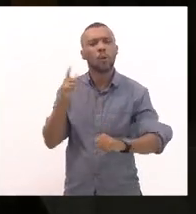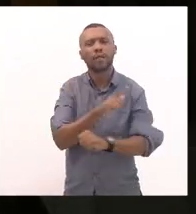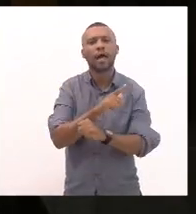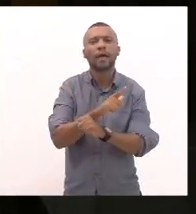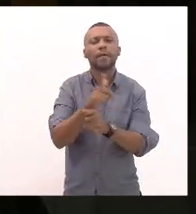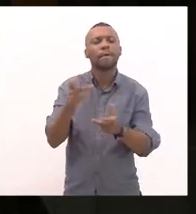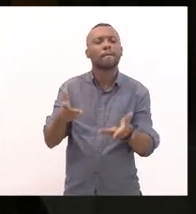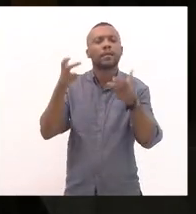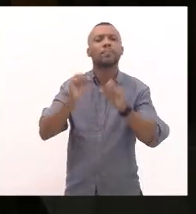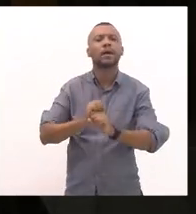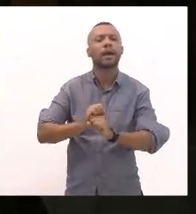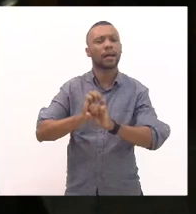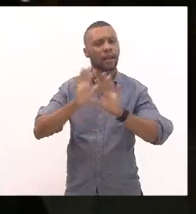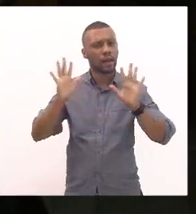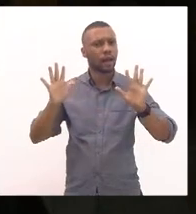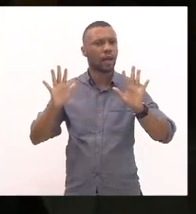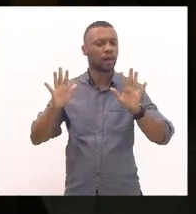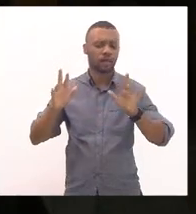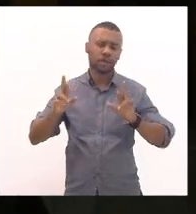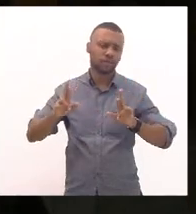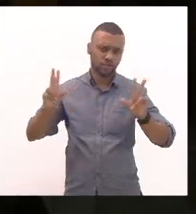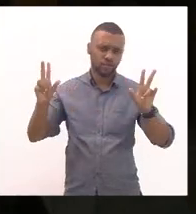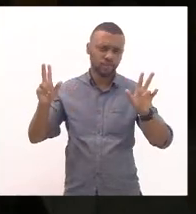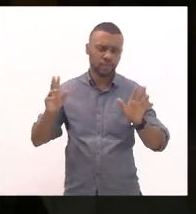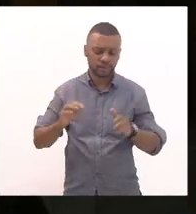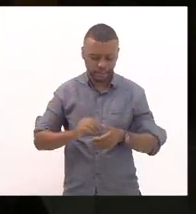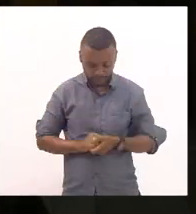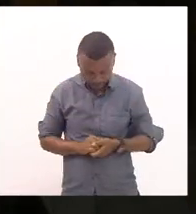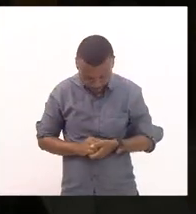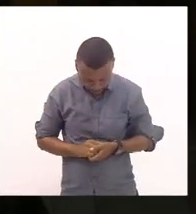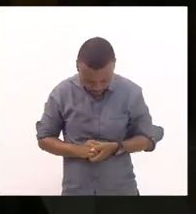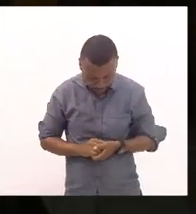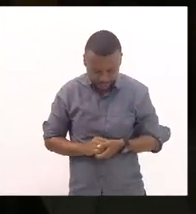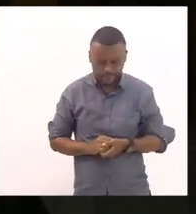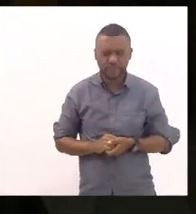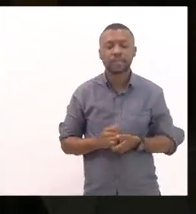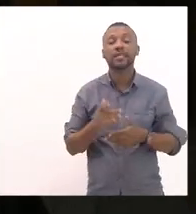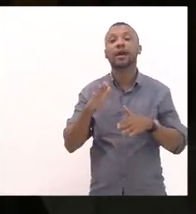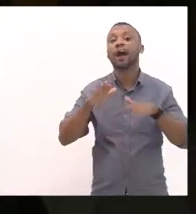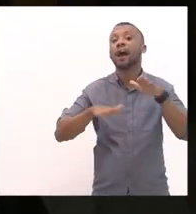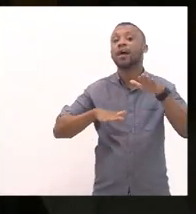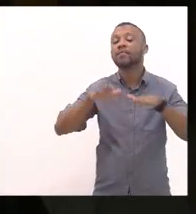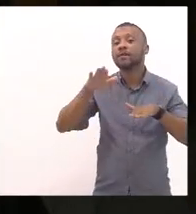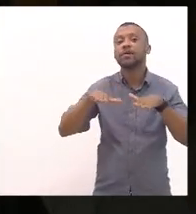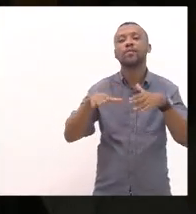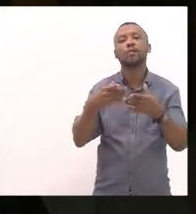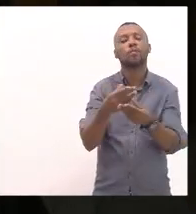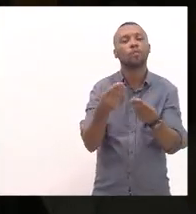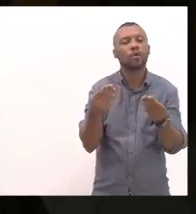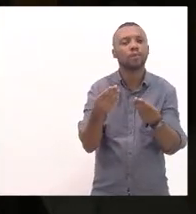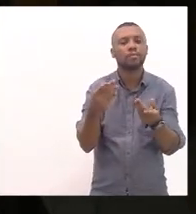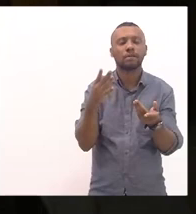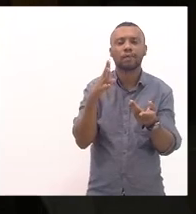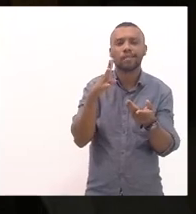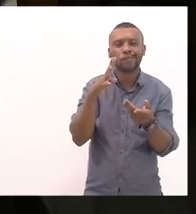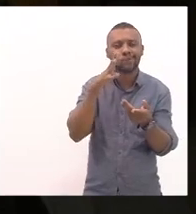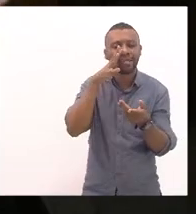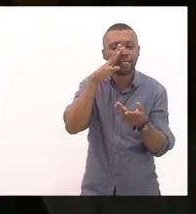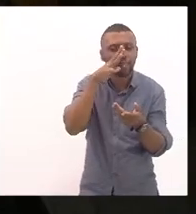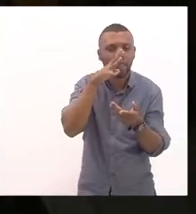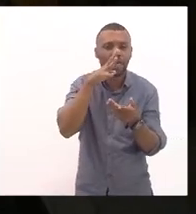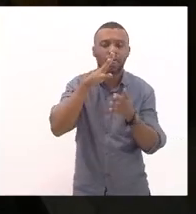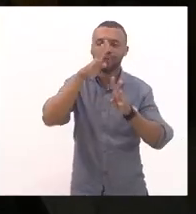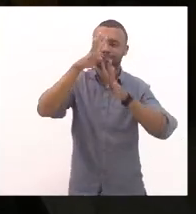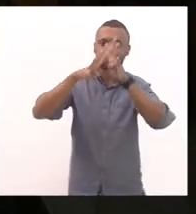claramente esta diferença que muitos talvez equivocados não